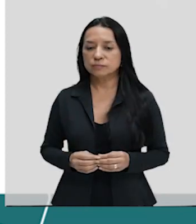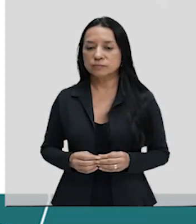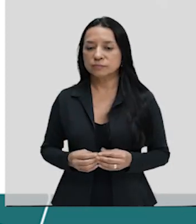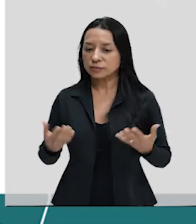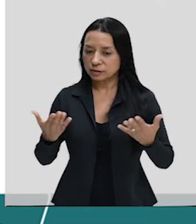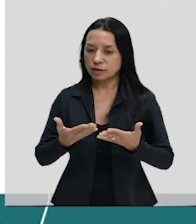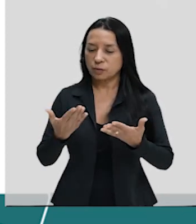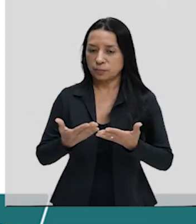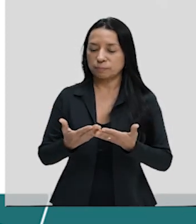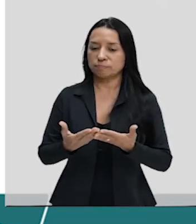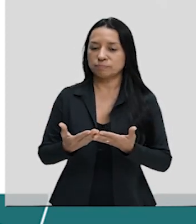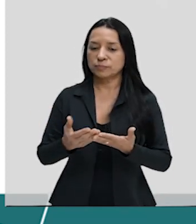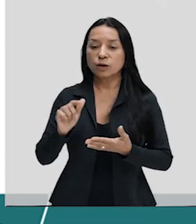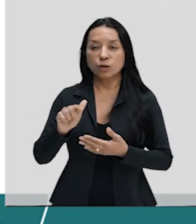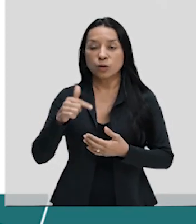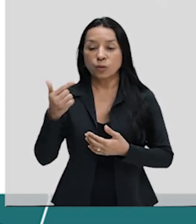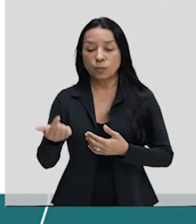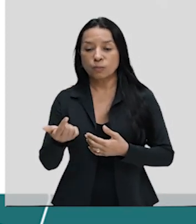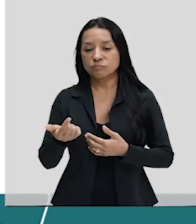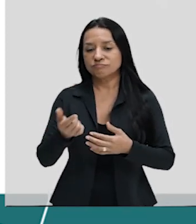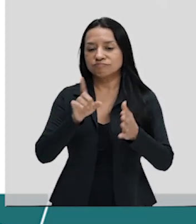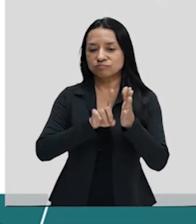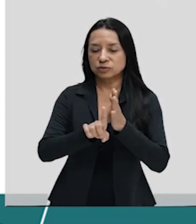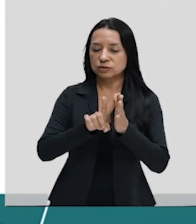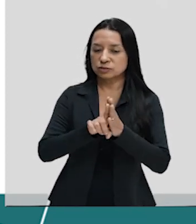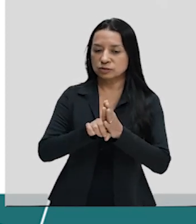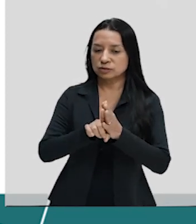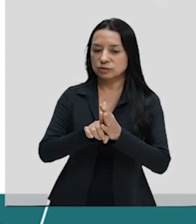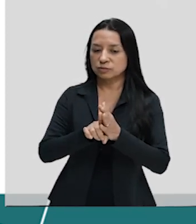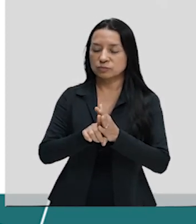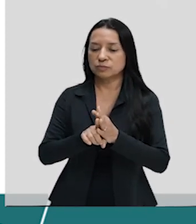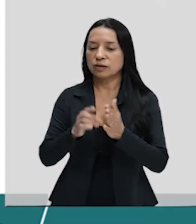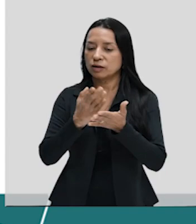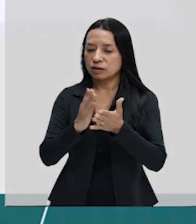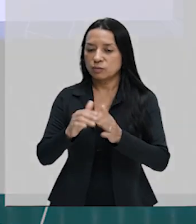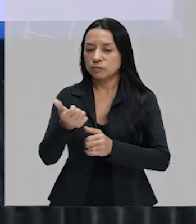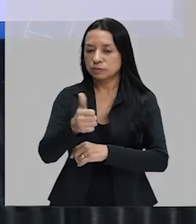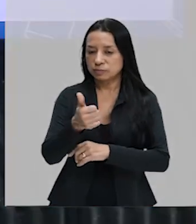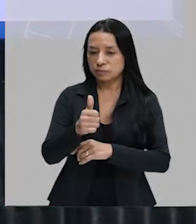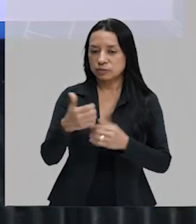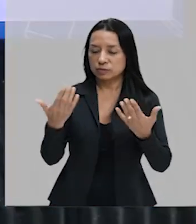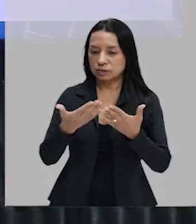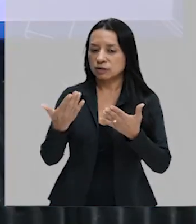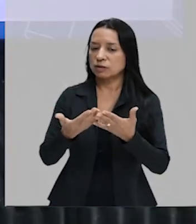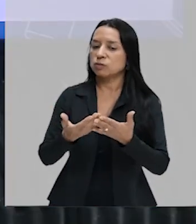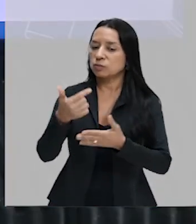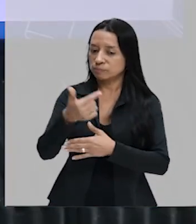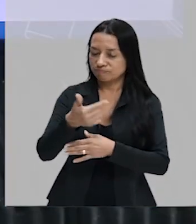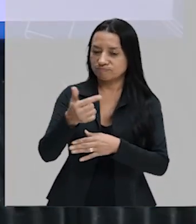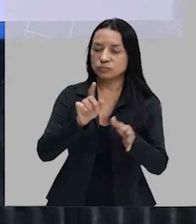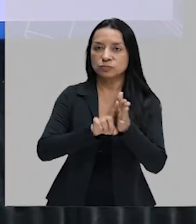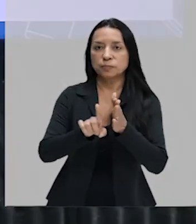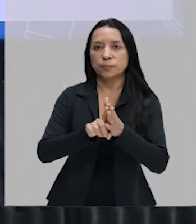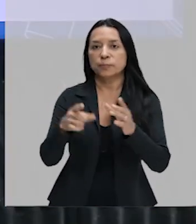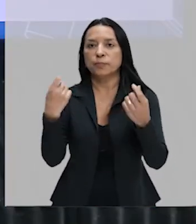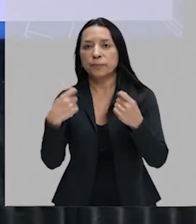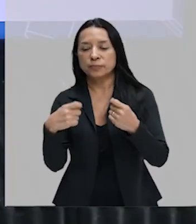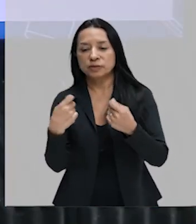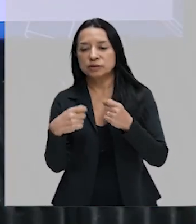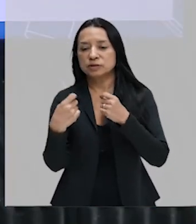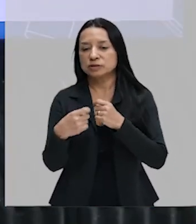Vamos agora passar para a próxima questão. Olha, finalizamos aqui a primeira, agora, na segunda questão, nós